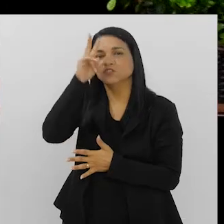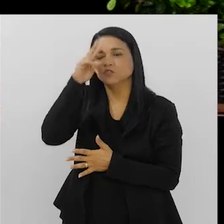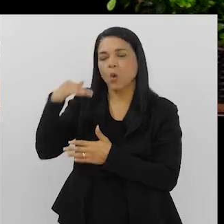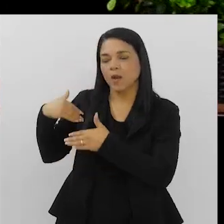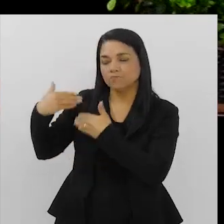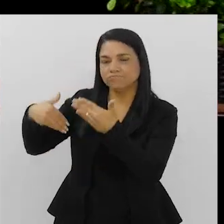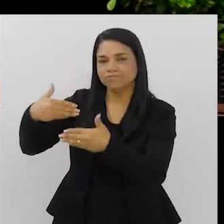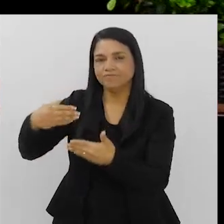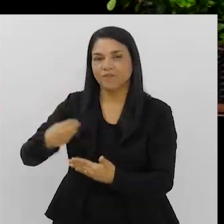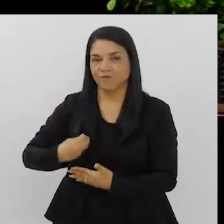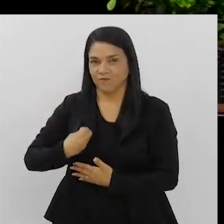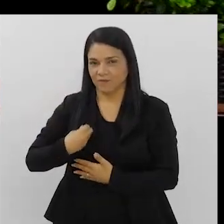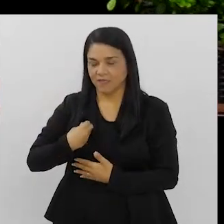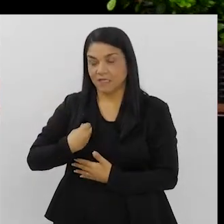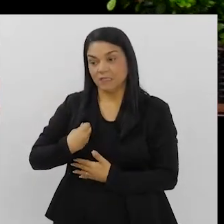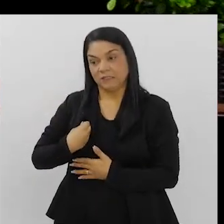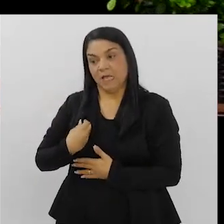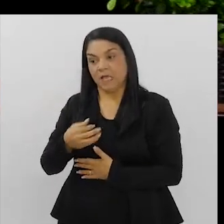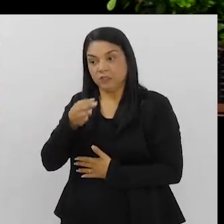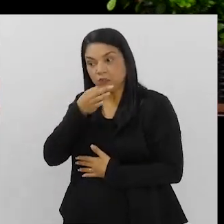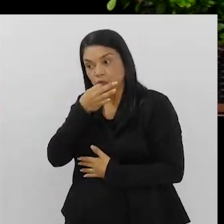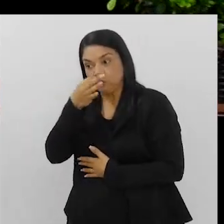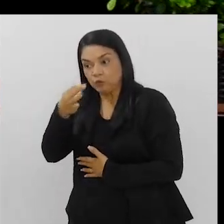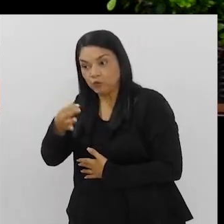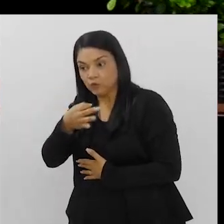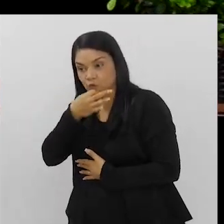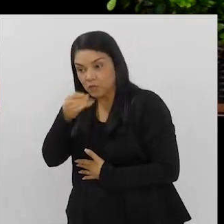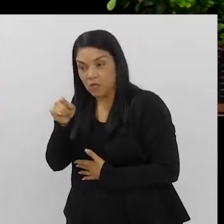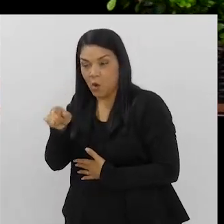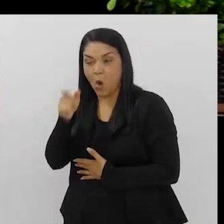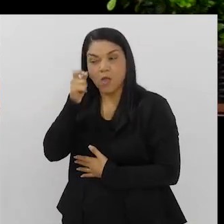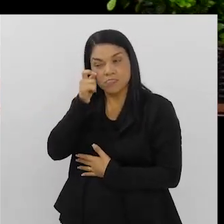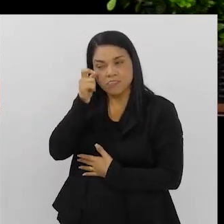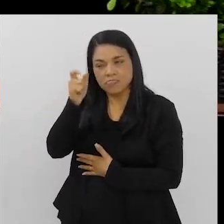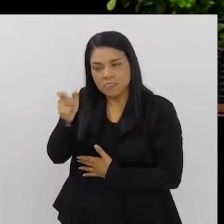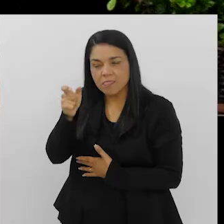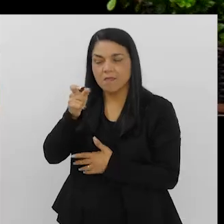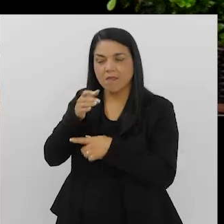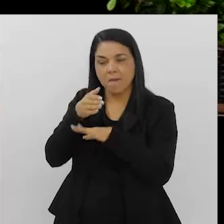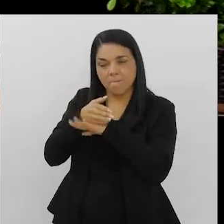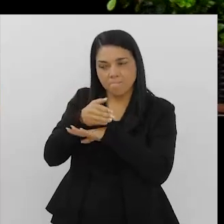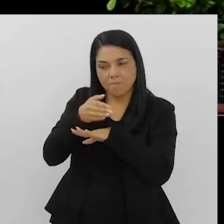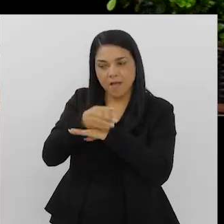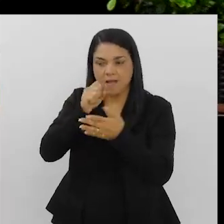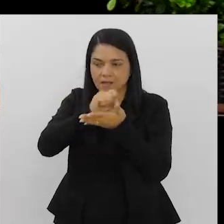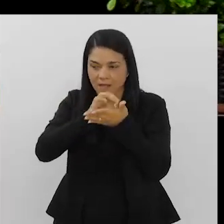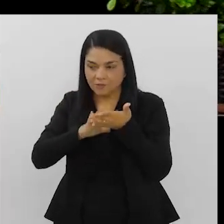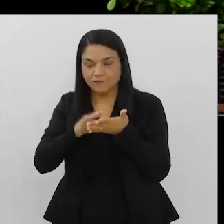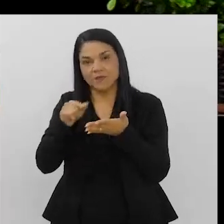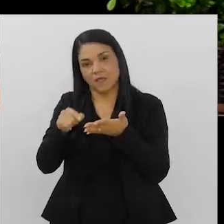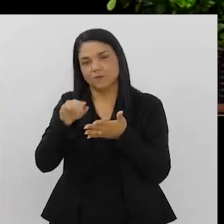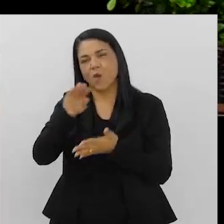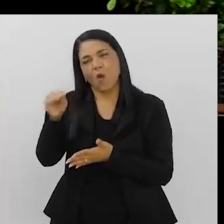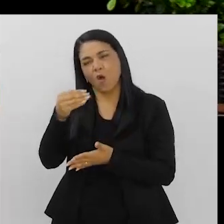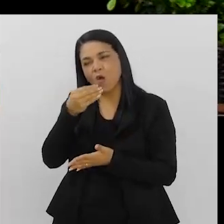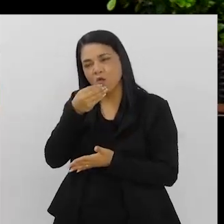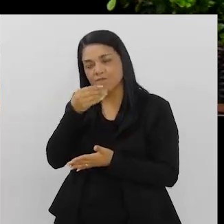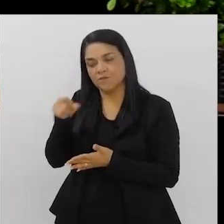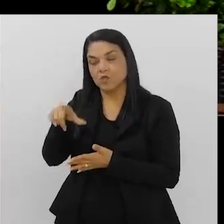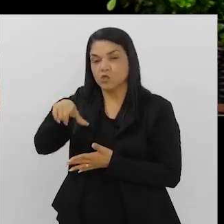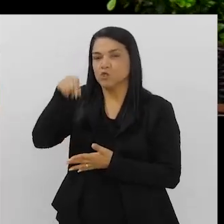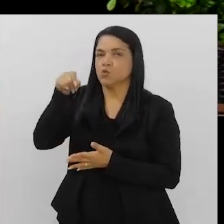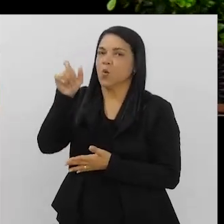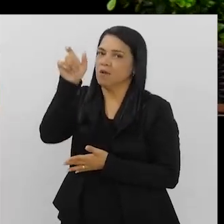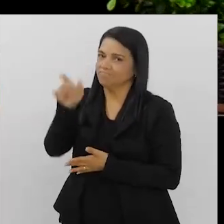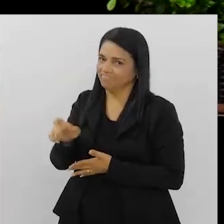sua história, a gente sugere, né? Olha, seria muito interessante você participar dessa atividade, mas é óbvio que